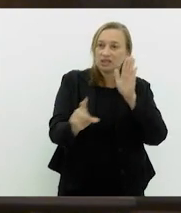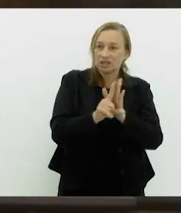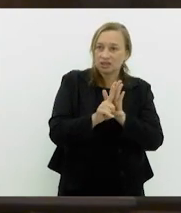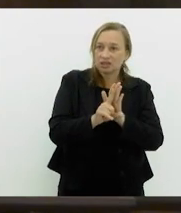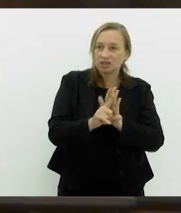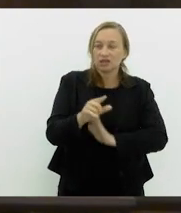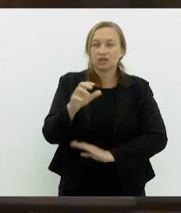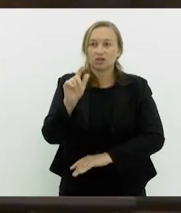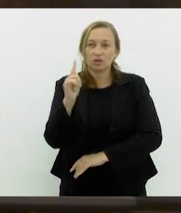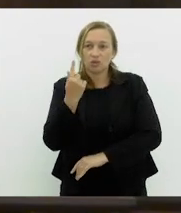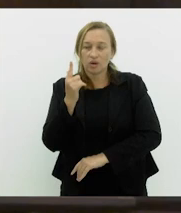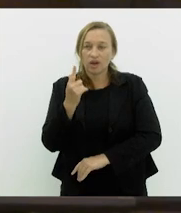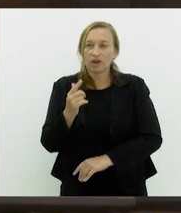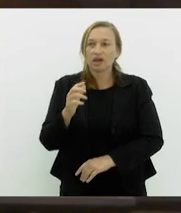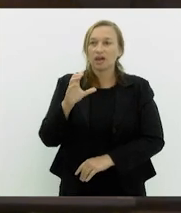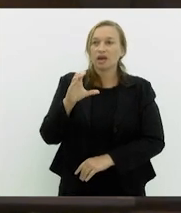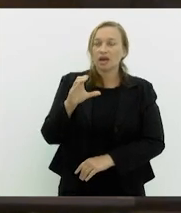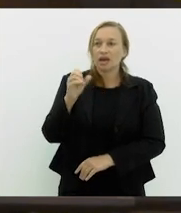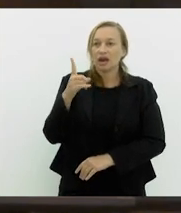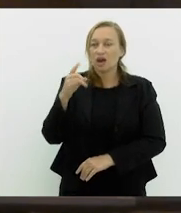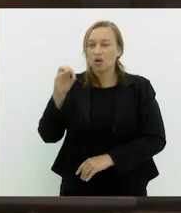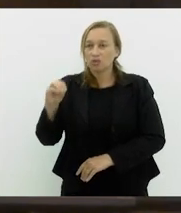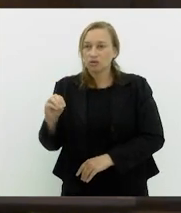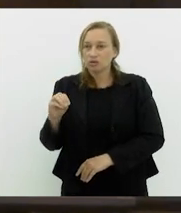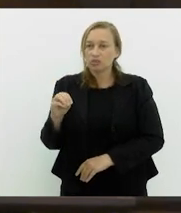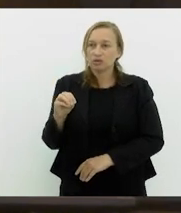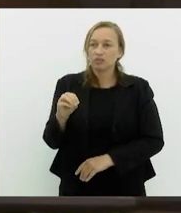Cláudio Henrique, presidente da Amperj.